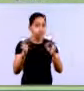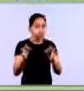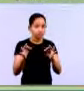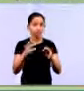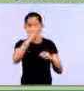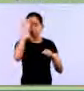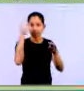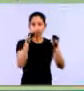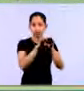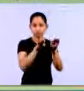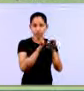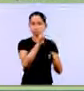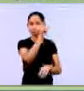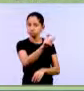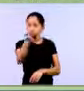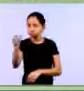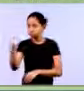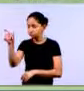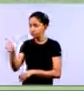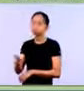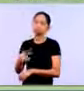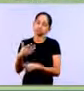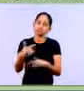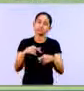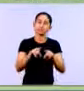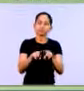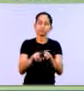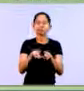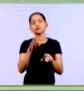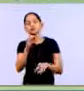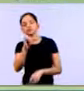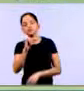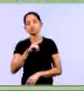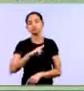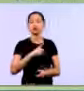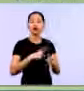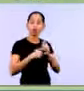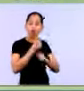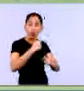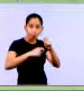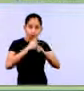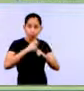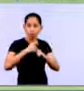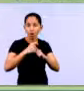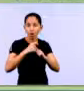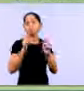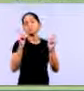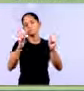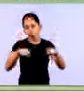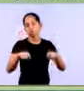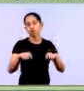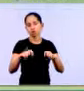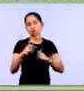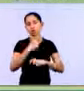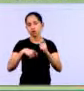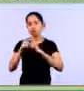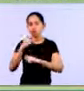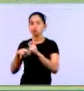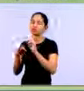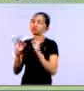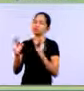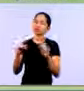pessoal, tem a determinação para controlar as receitas e os gastos públicos e